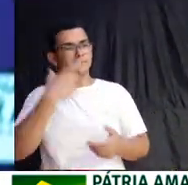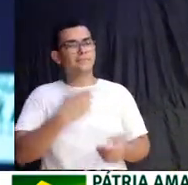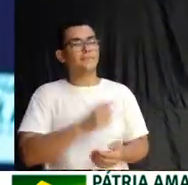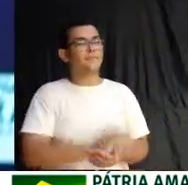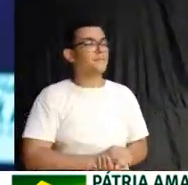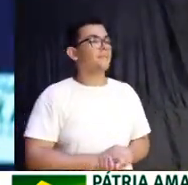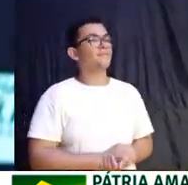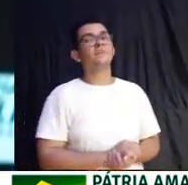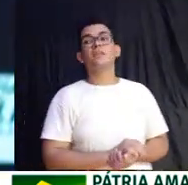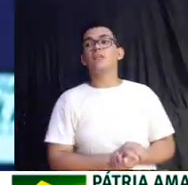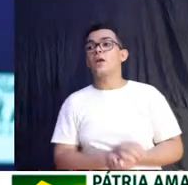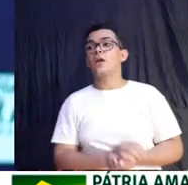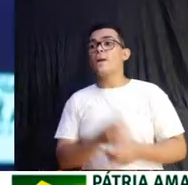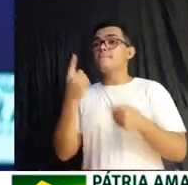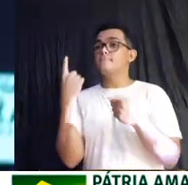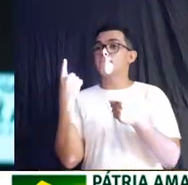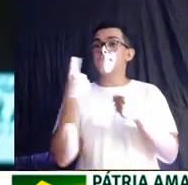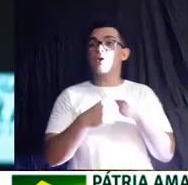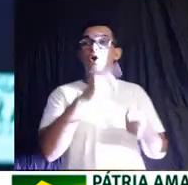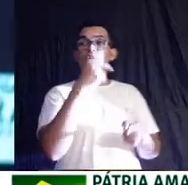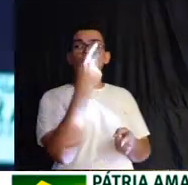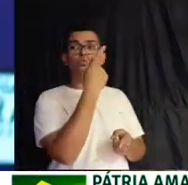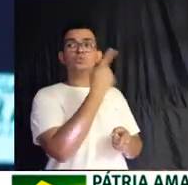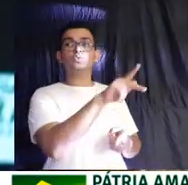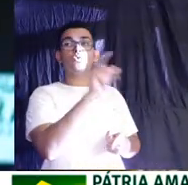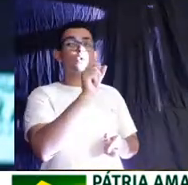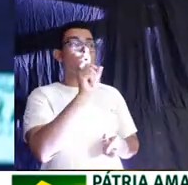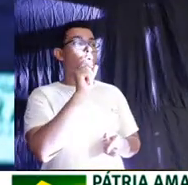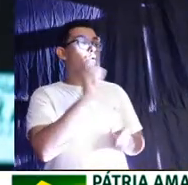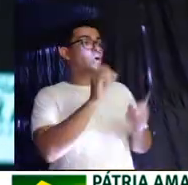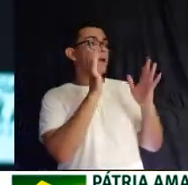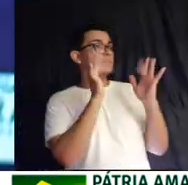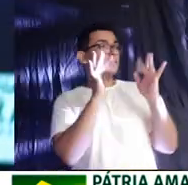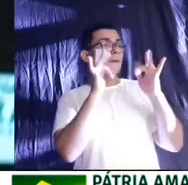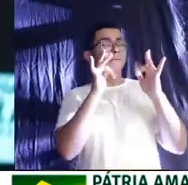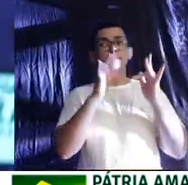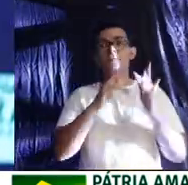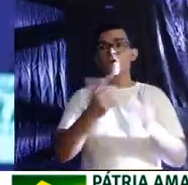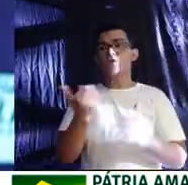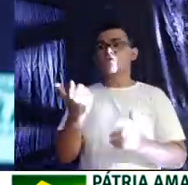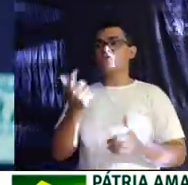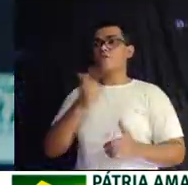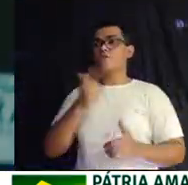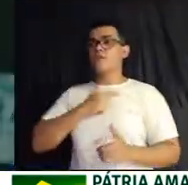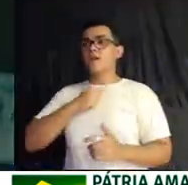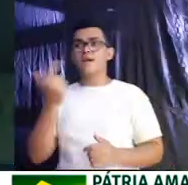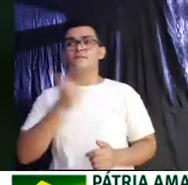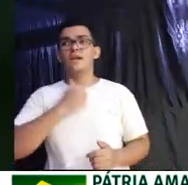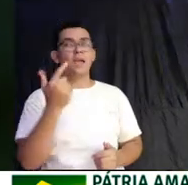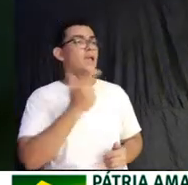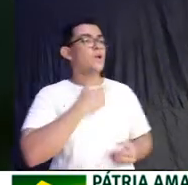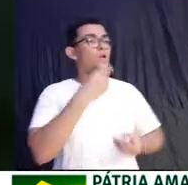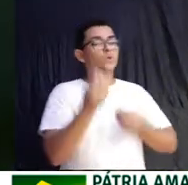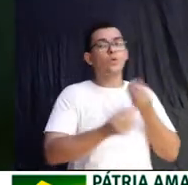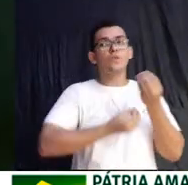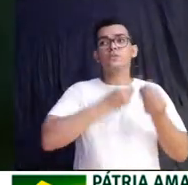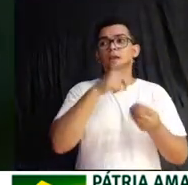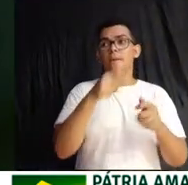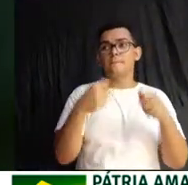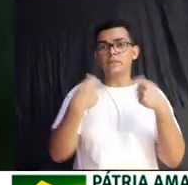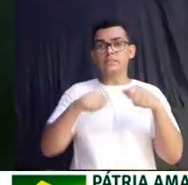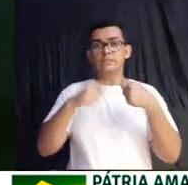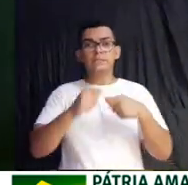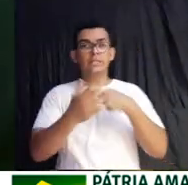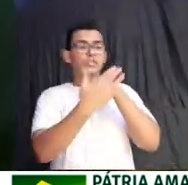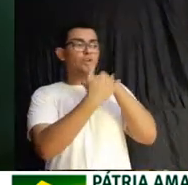Esse teu namoro tá ficando feio, chamando esse sujeito. Vem voltar aqui pro